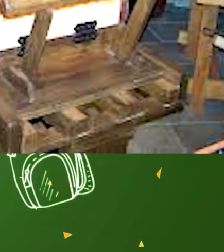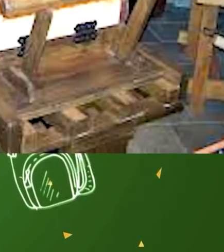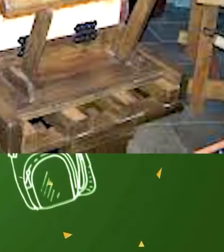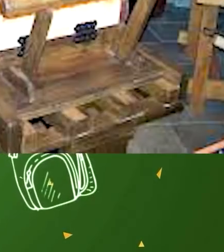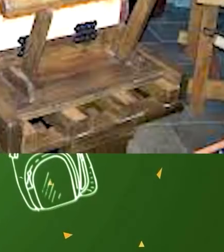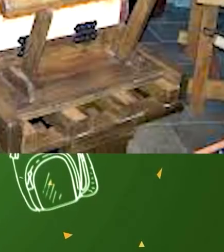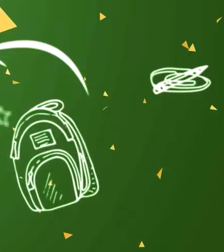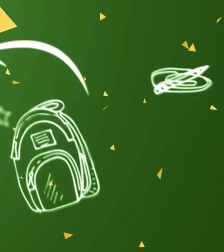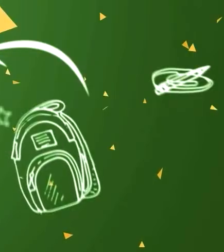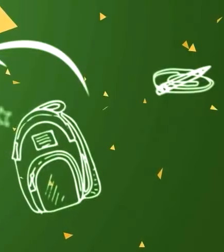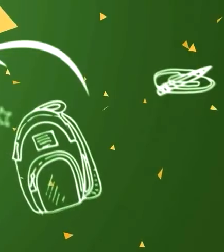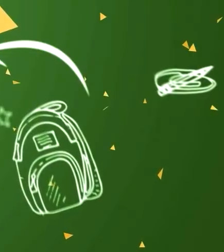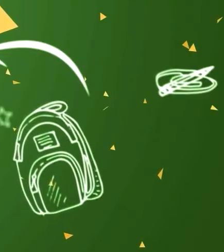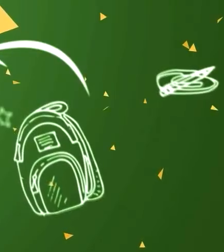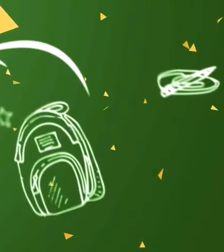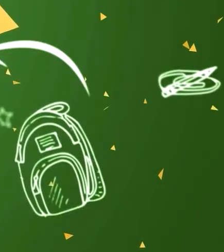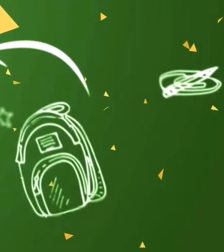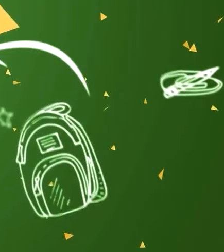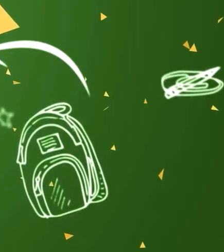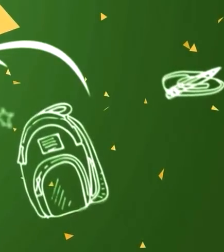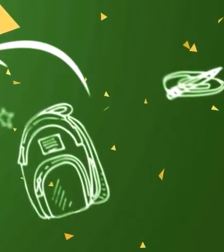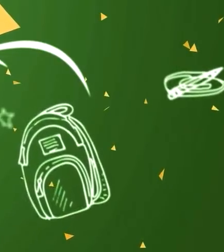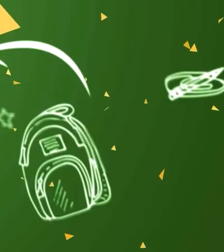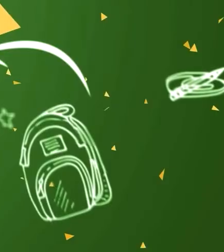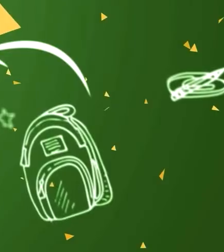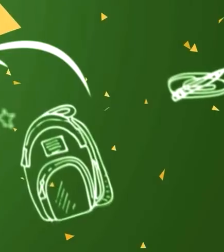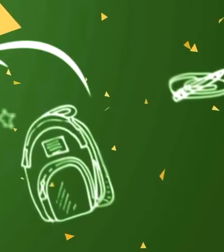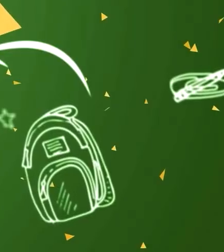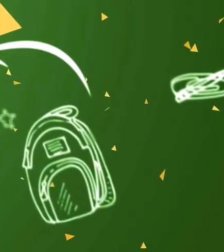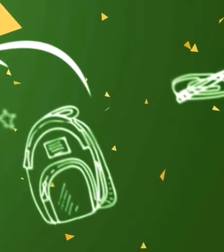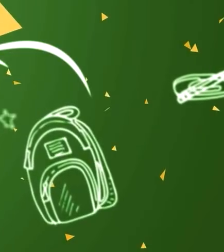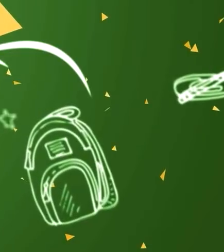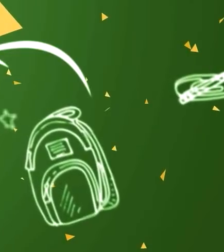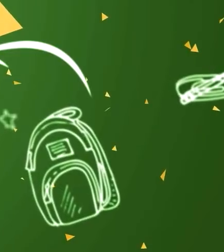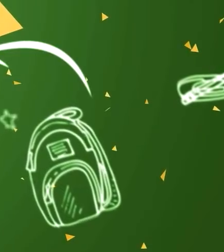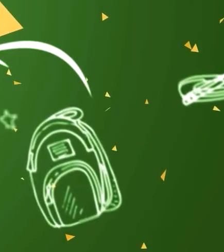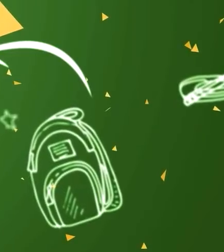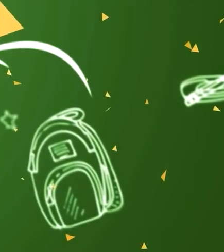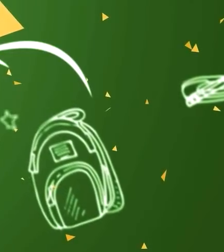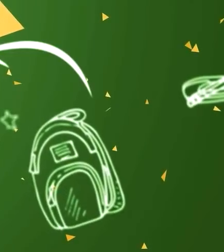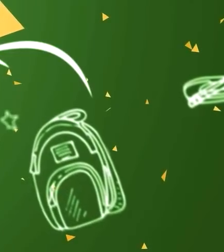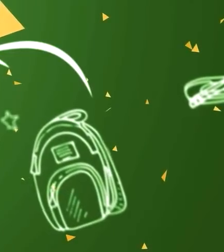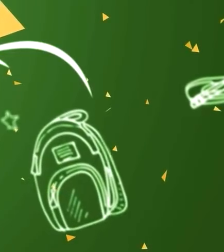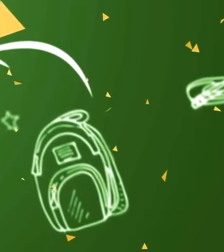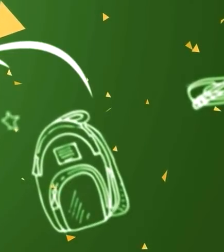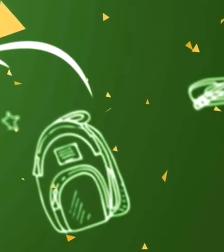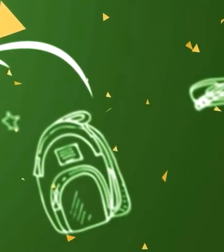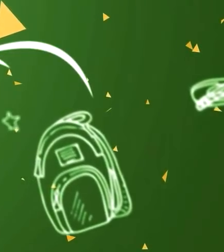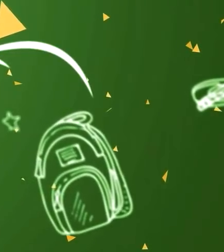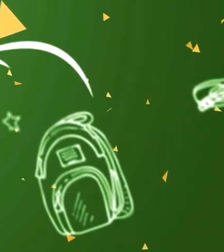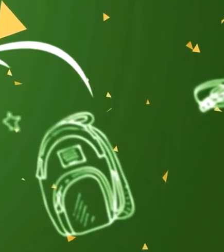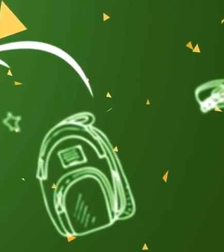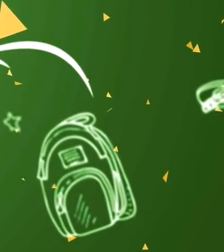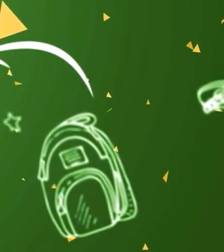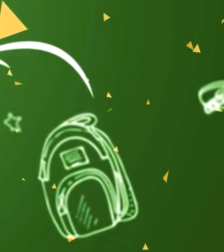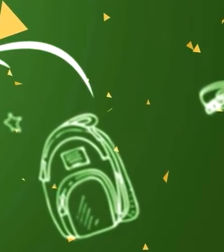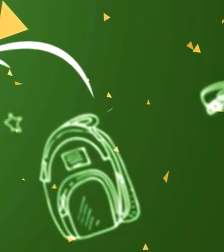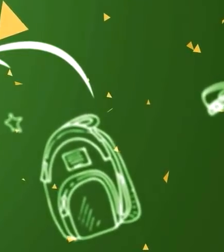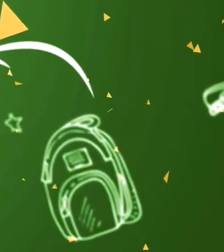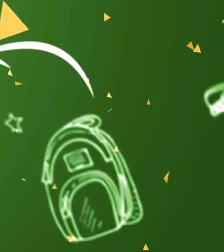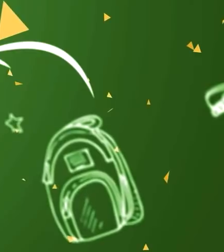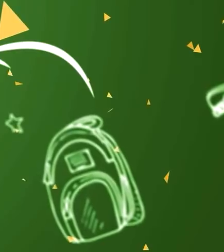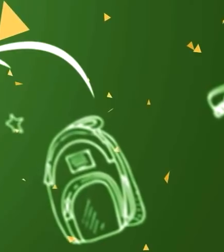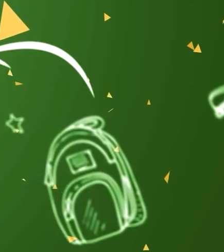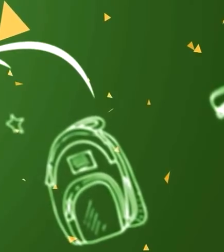O nosso programa chegou ao fim. Mas semana que vem a gente se vê aqui, ok? Aquele